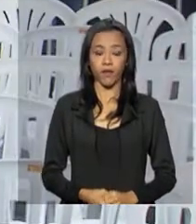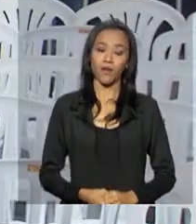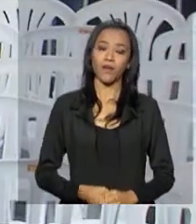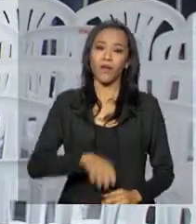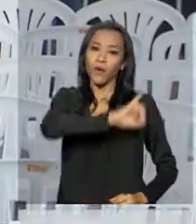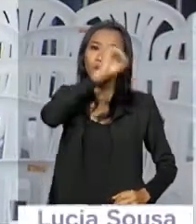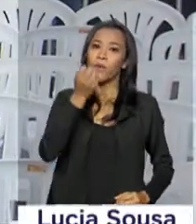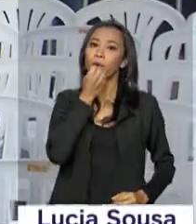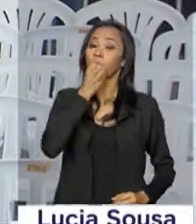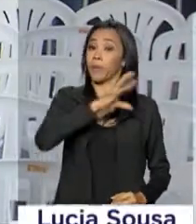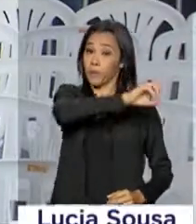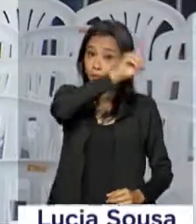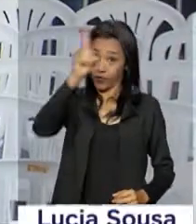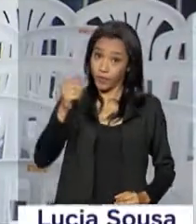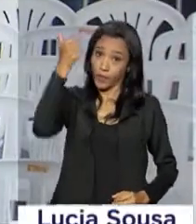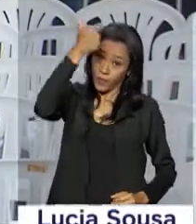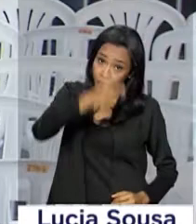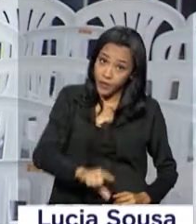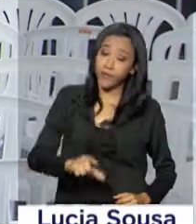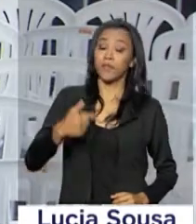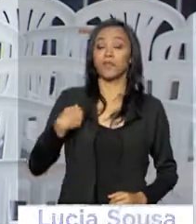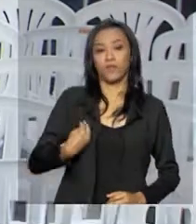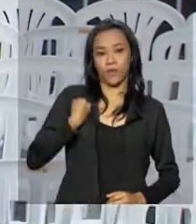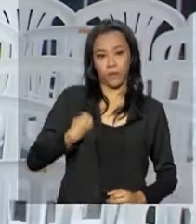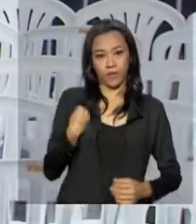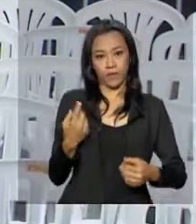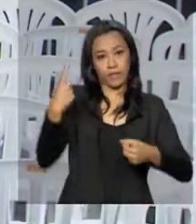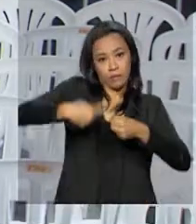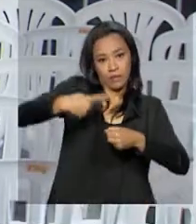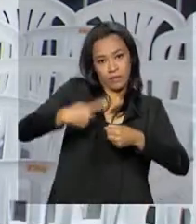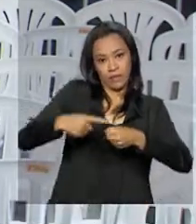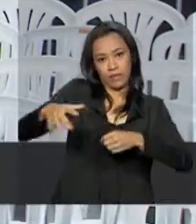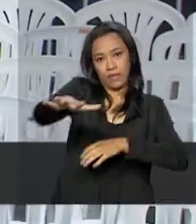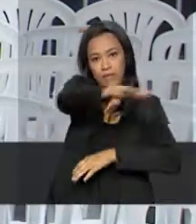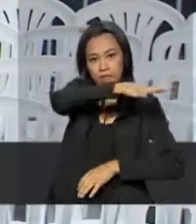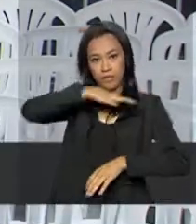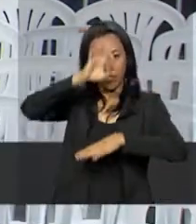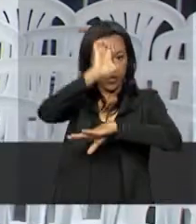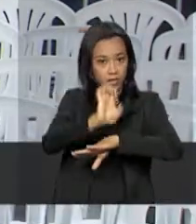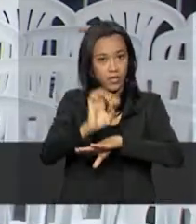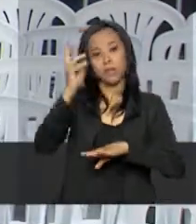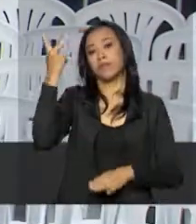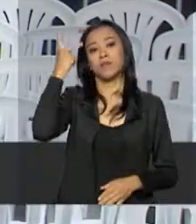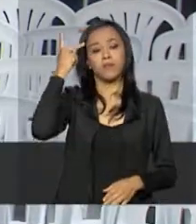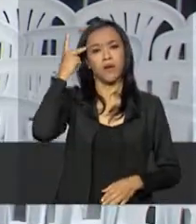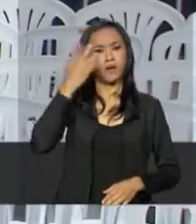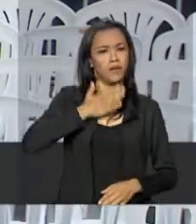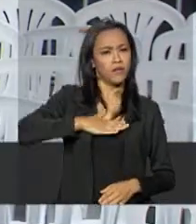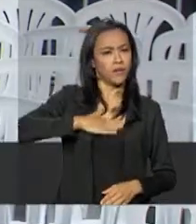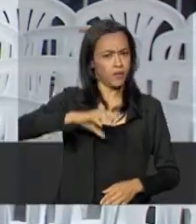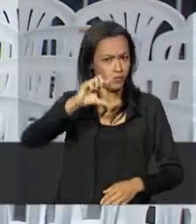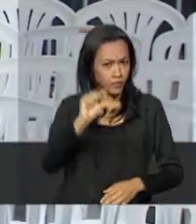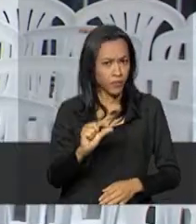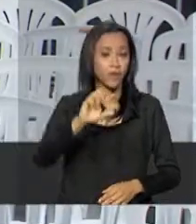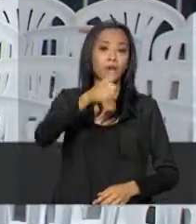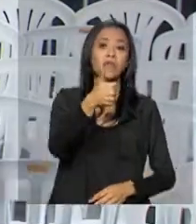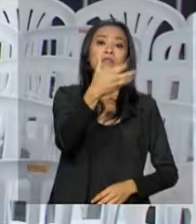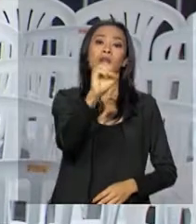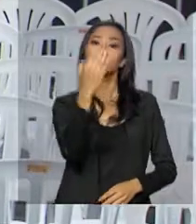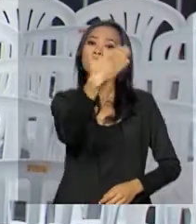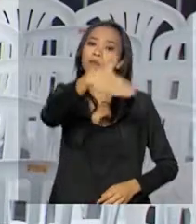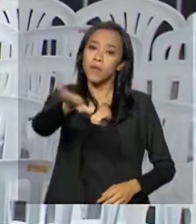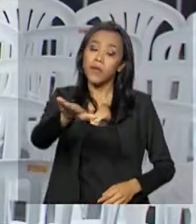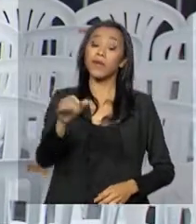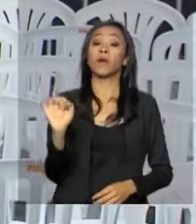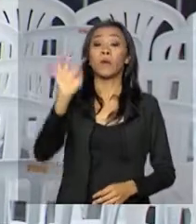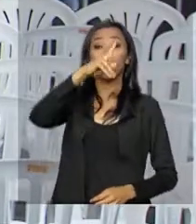Olá, bom dia. Eu volto a falar de Guaratinguetá, no interior de São Paulo, onde logo mais, às 10h30, o presidente Michel